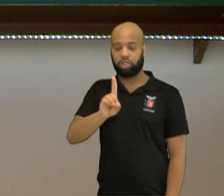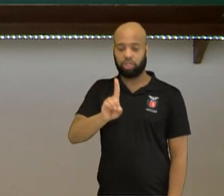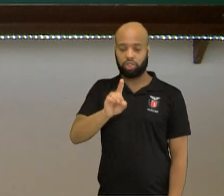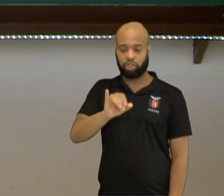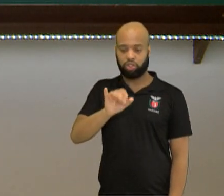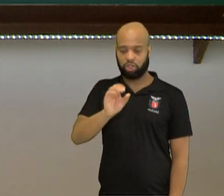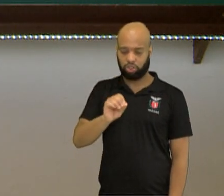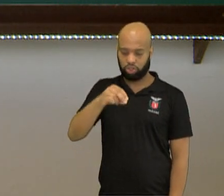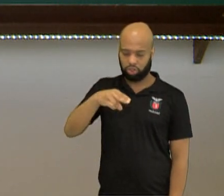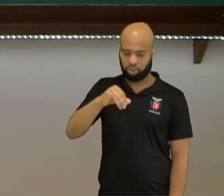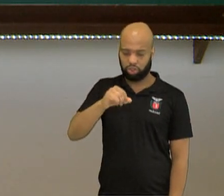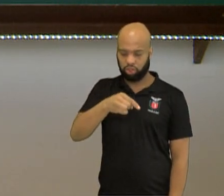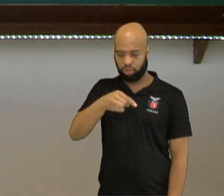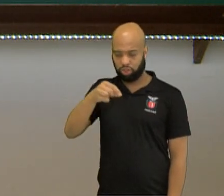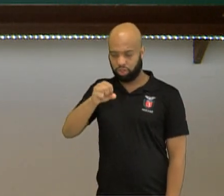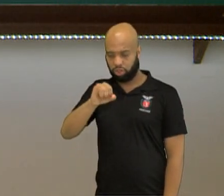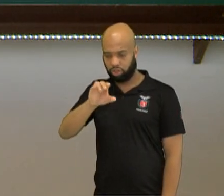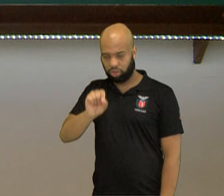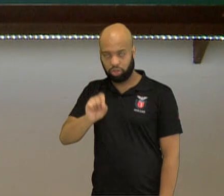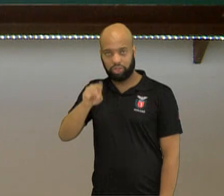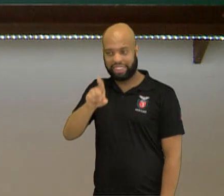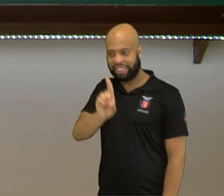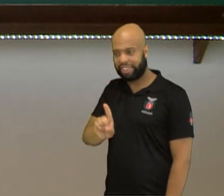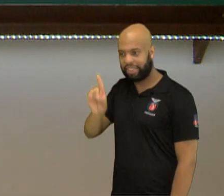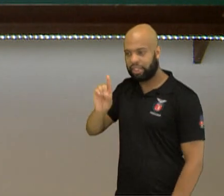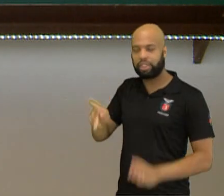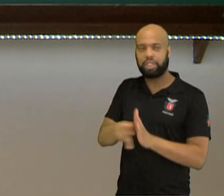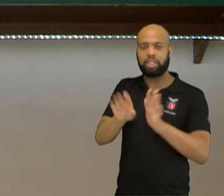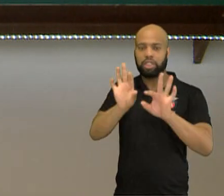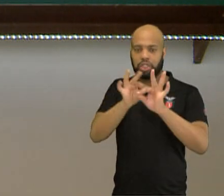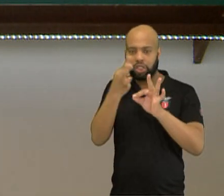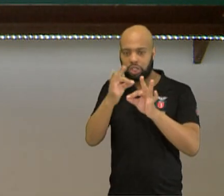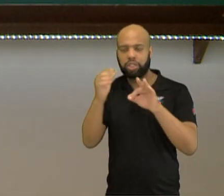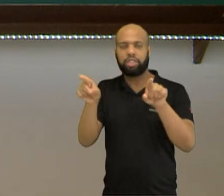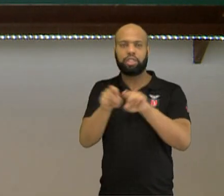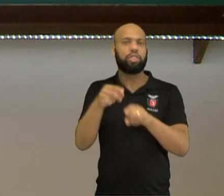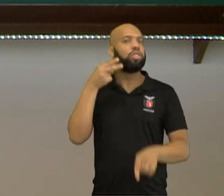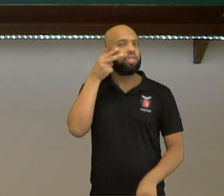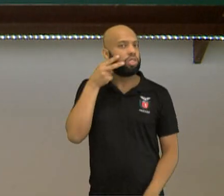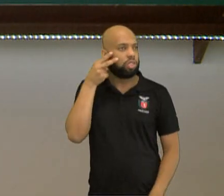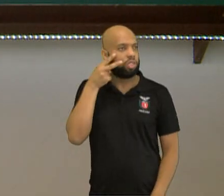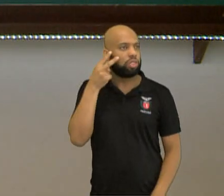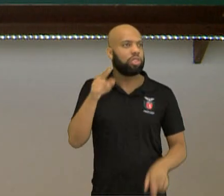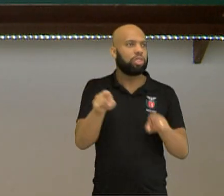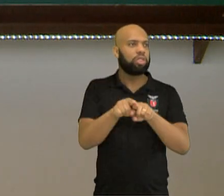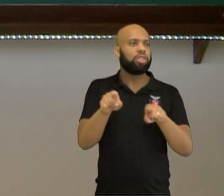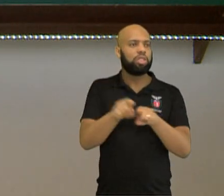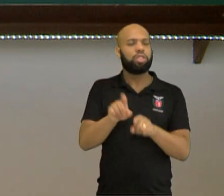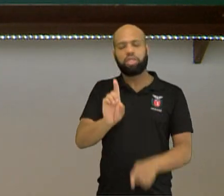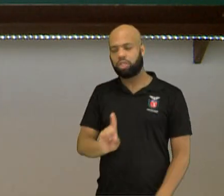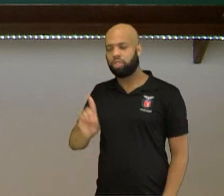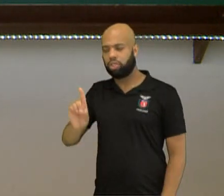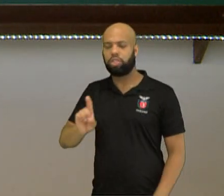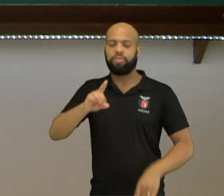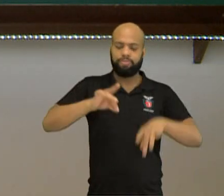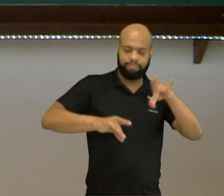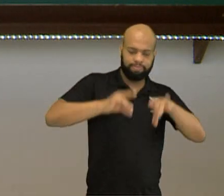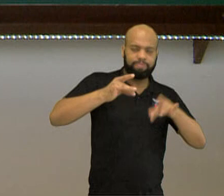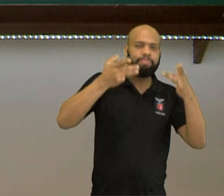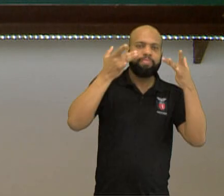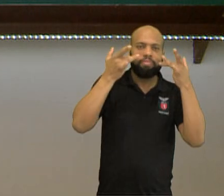era o deus da uva, do vinho e, consequentemente, o deus do teatro,